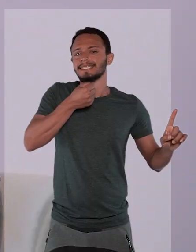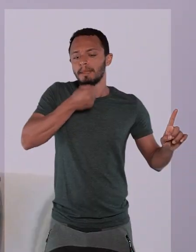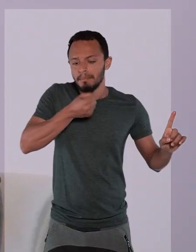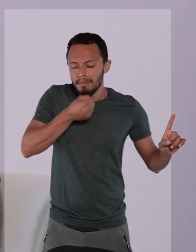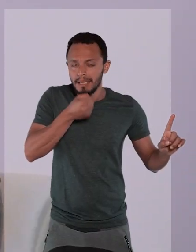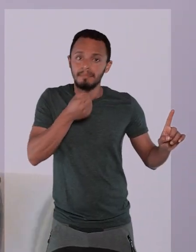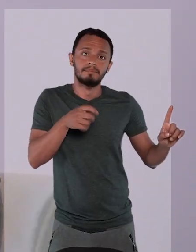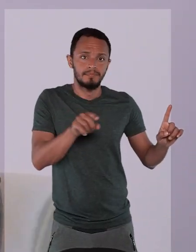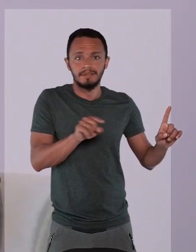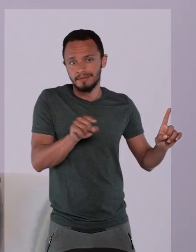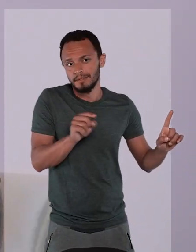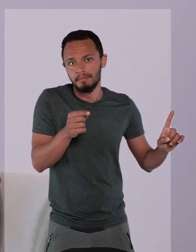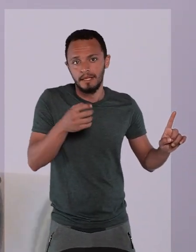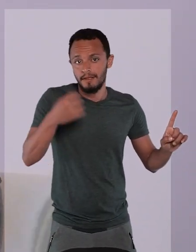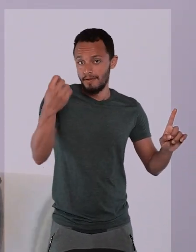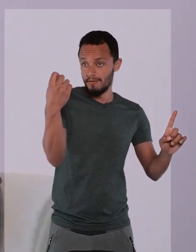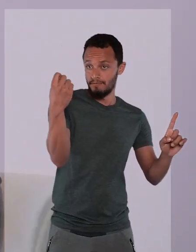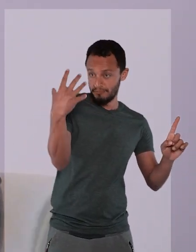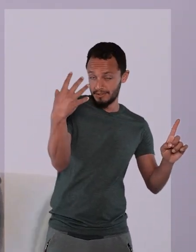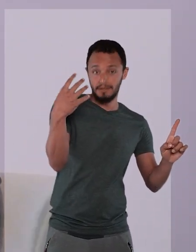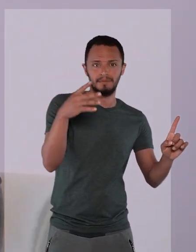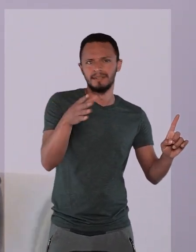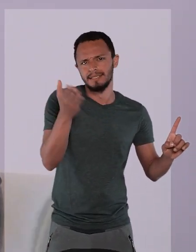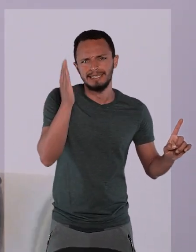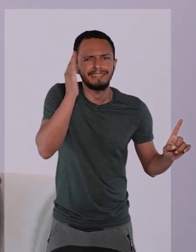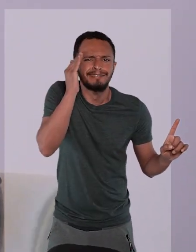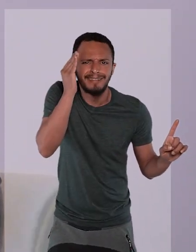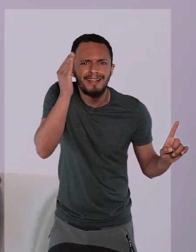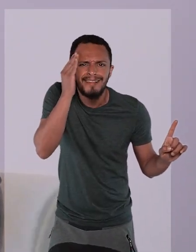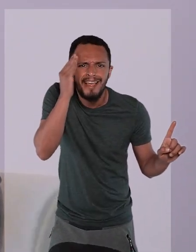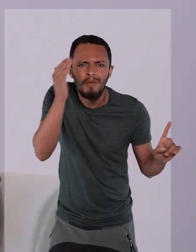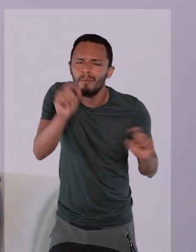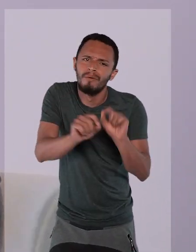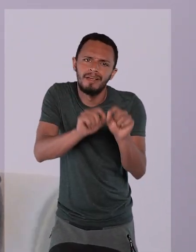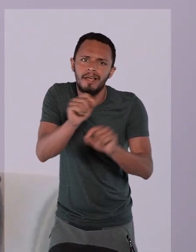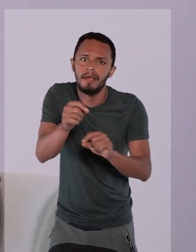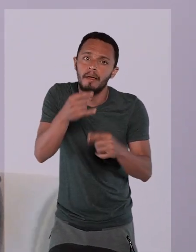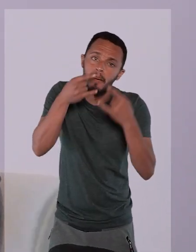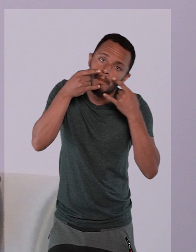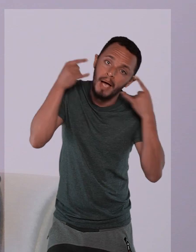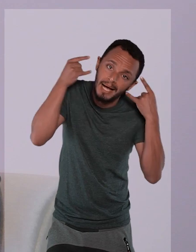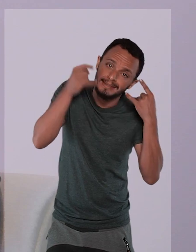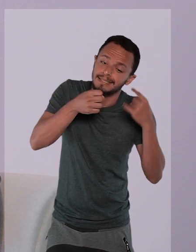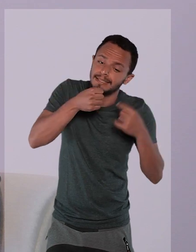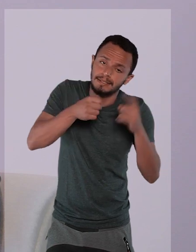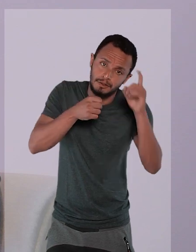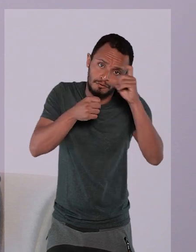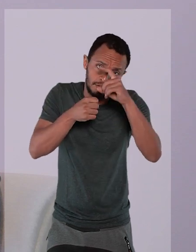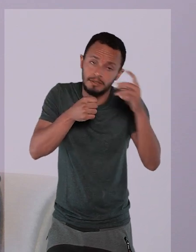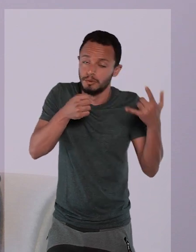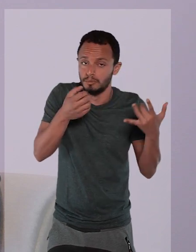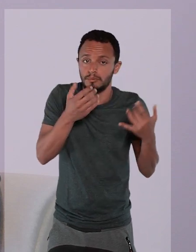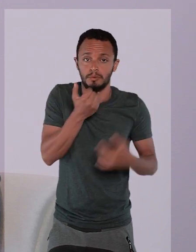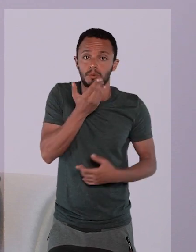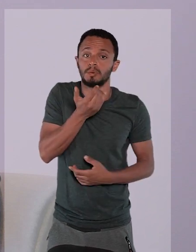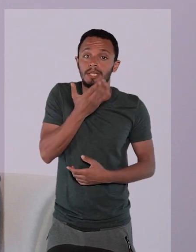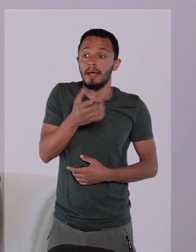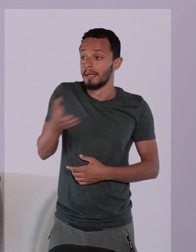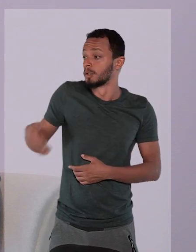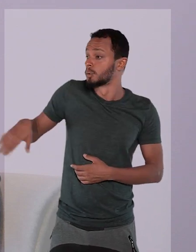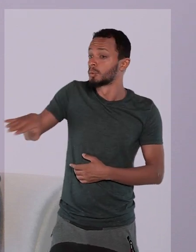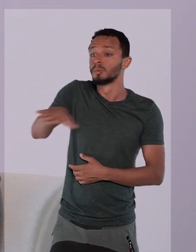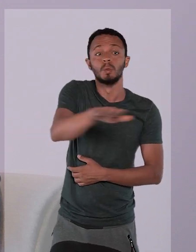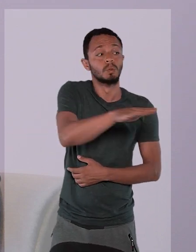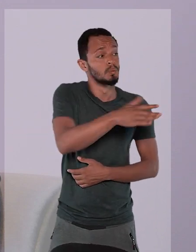tem o entendimento do que nós estamos falando com máscara, fica muito pior. Né?